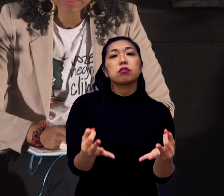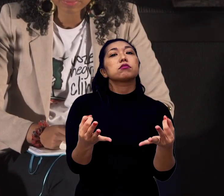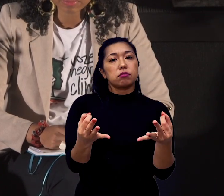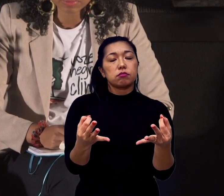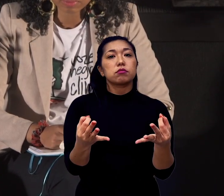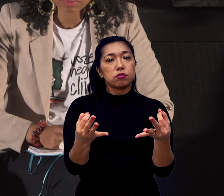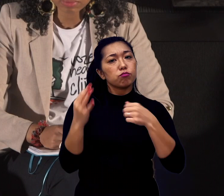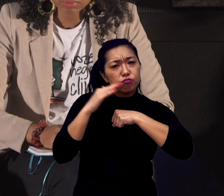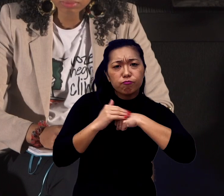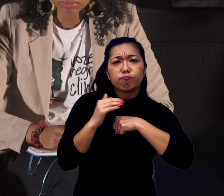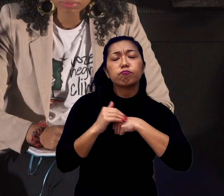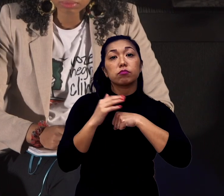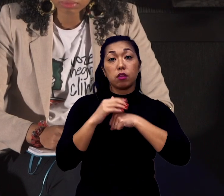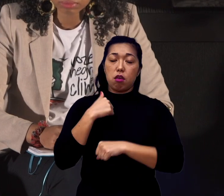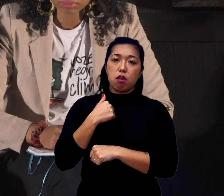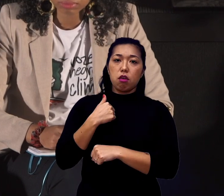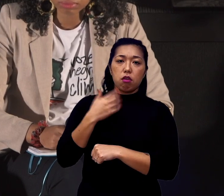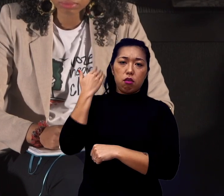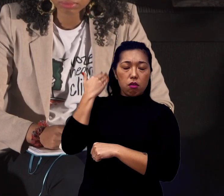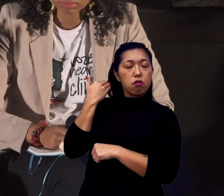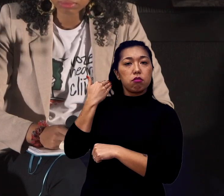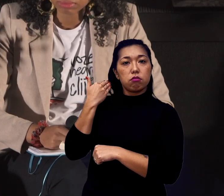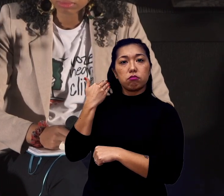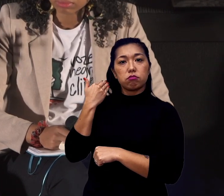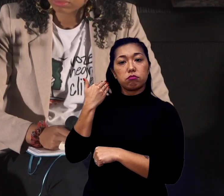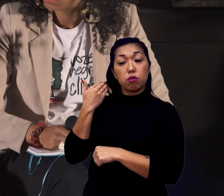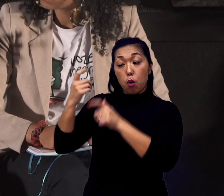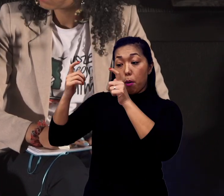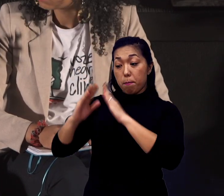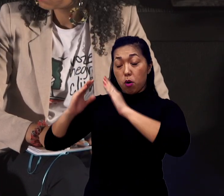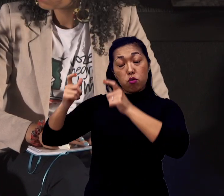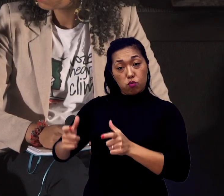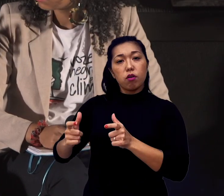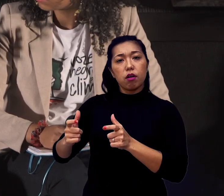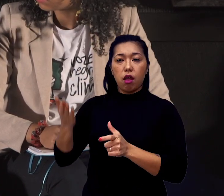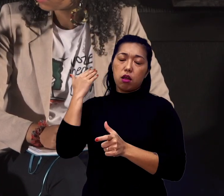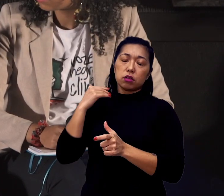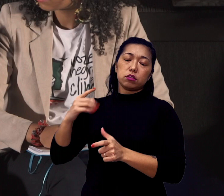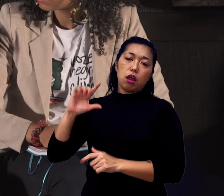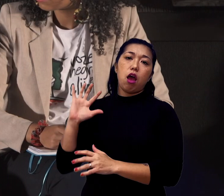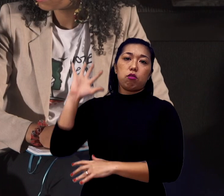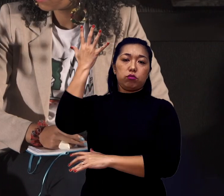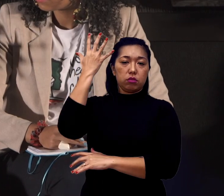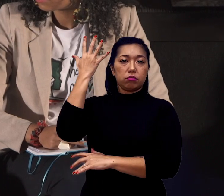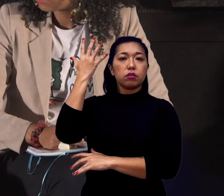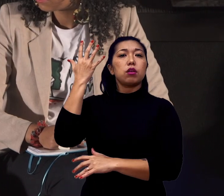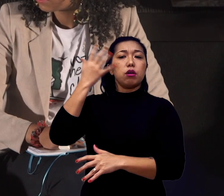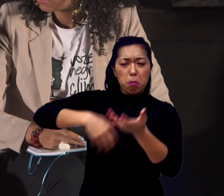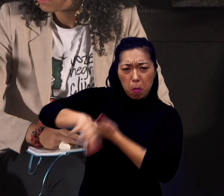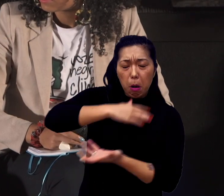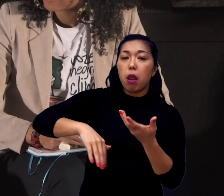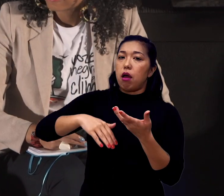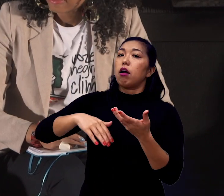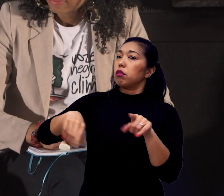escuta afetiva. Eu venho de um lugar que recentemente passou por uma tragédia /crime, né? Que foi o